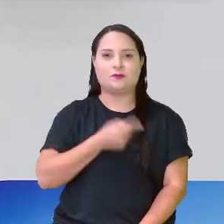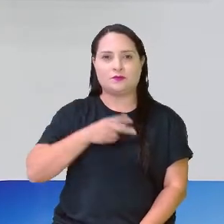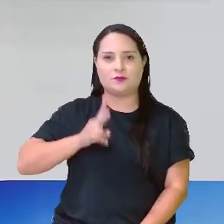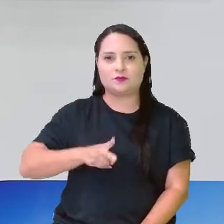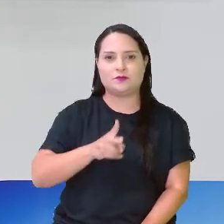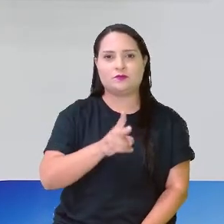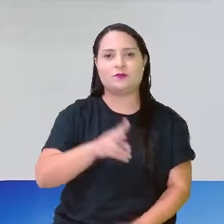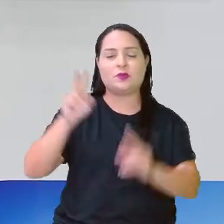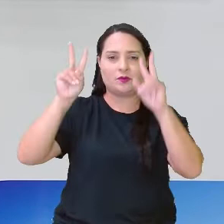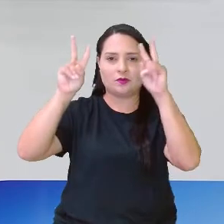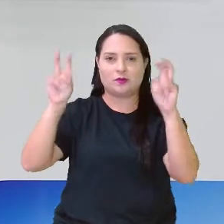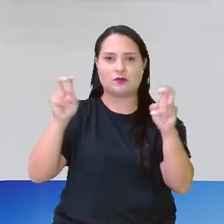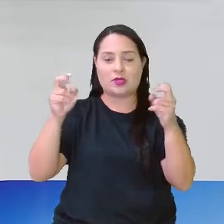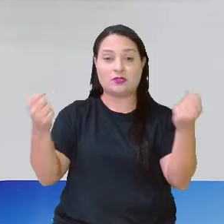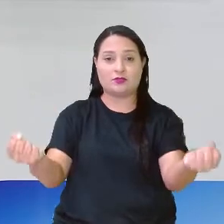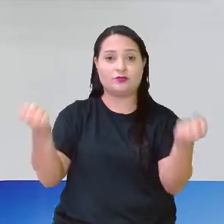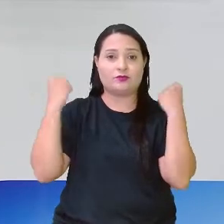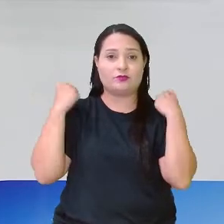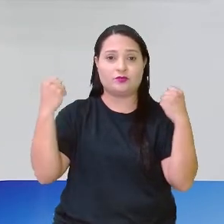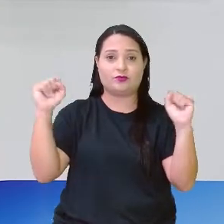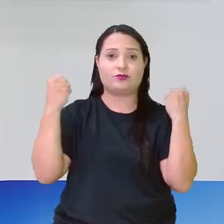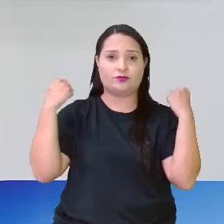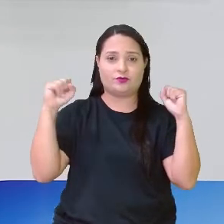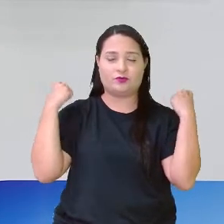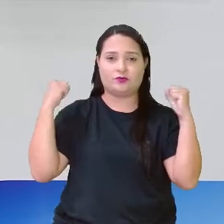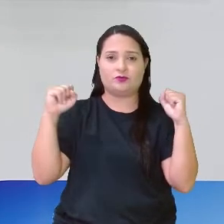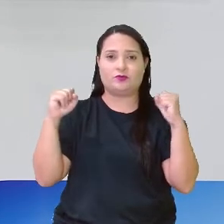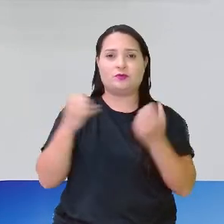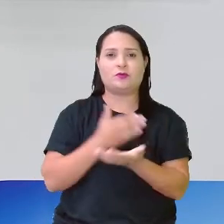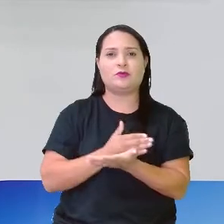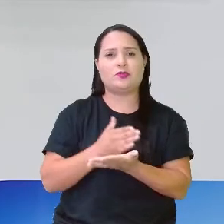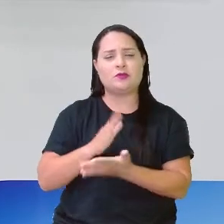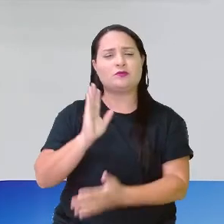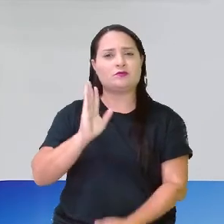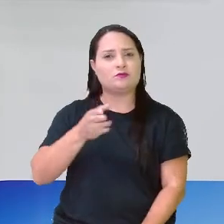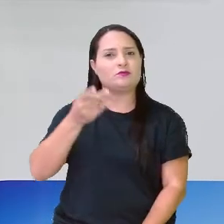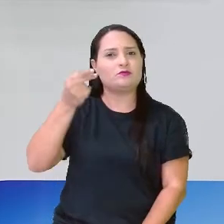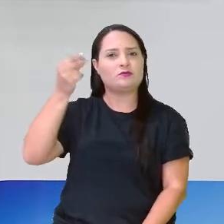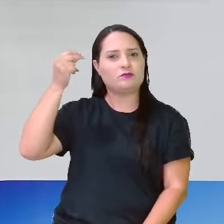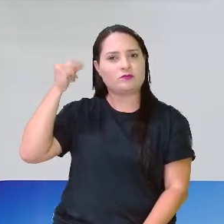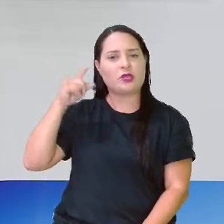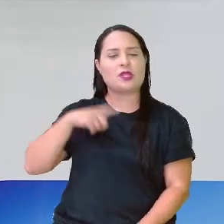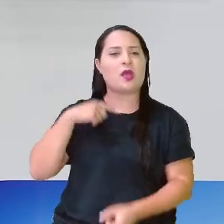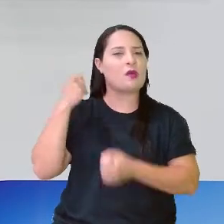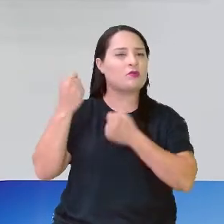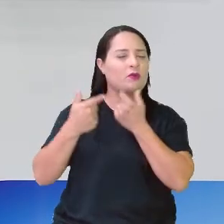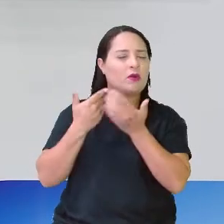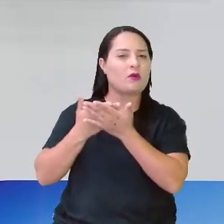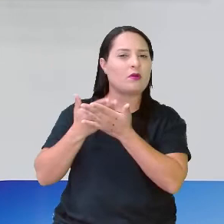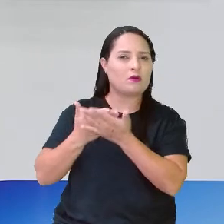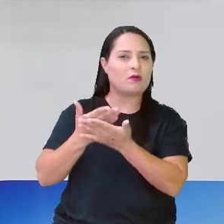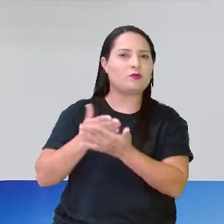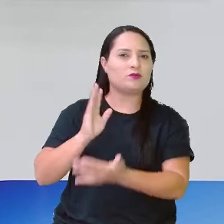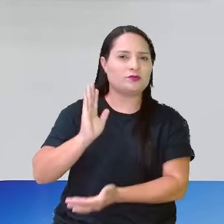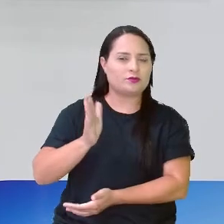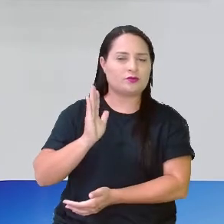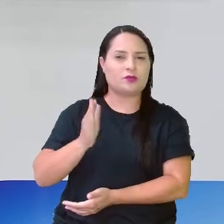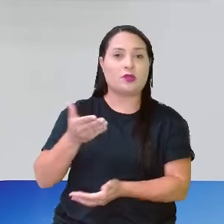continuidade ao nosso assunto de ginástica, né? Começamos já faz um tempinho, já tem algumas aulas. E